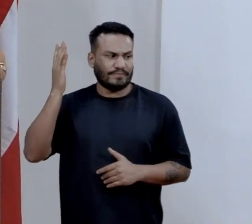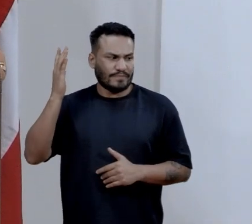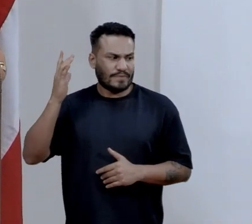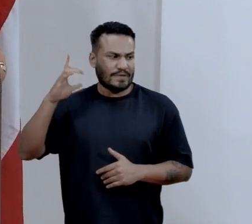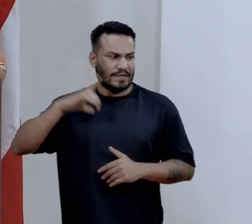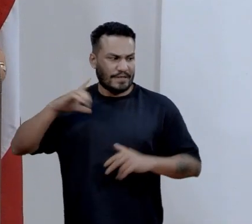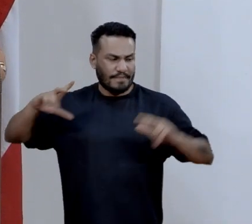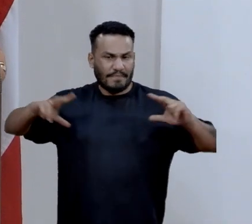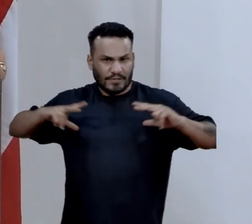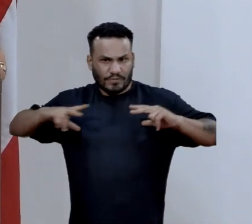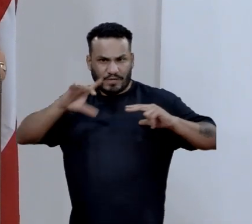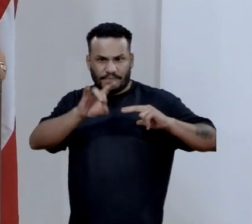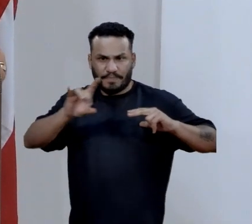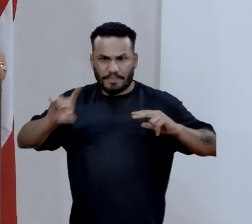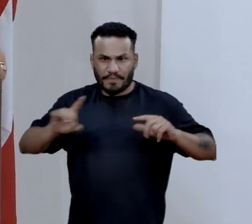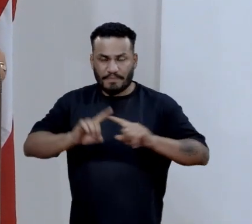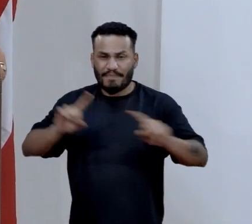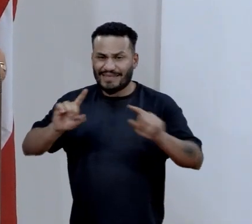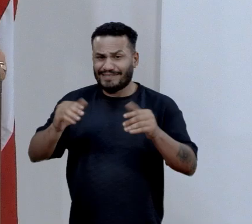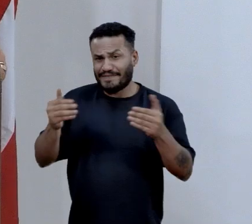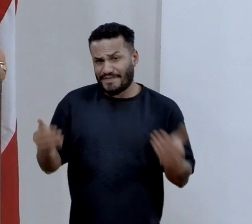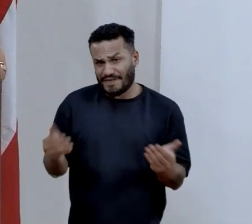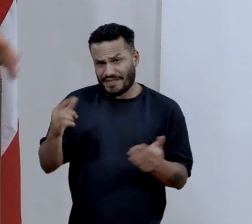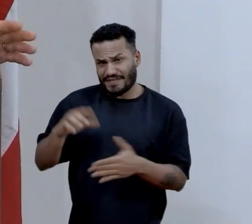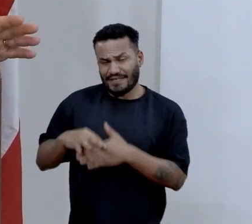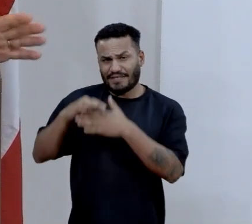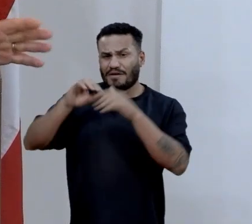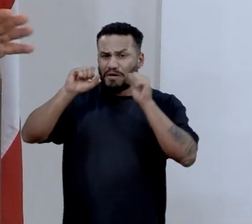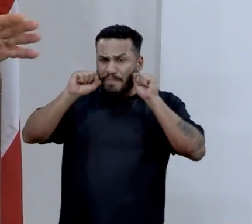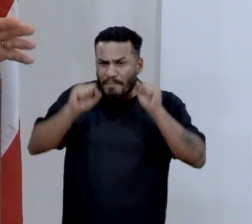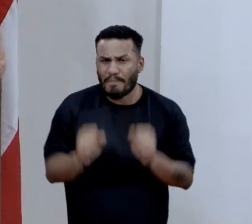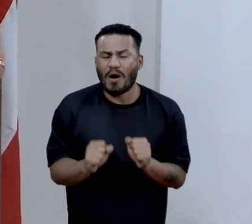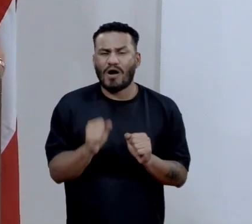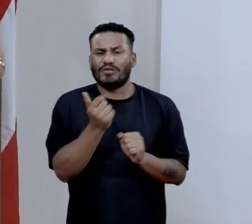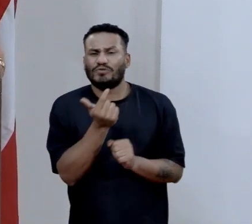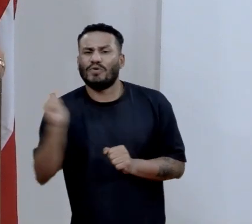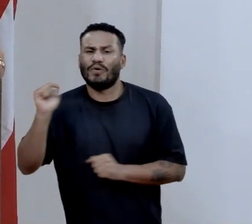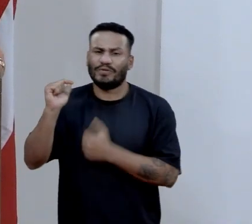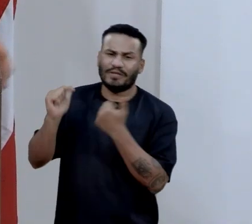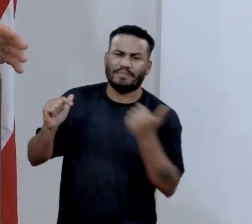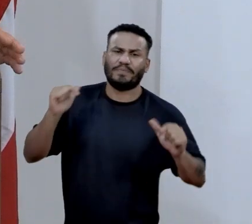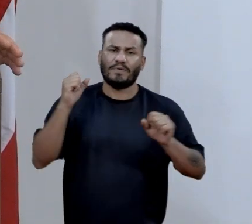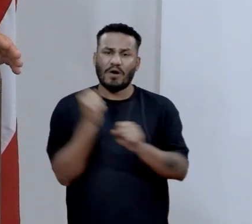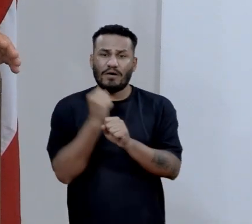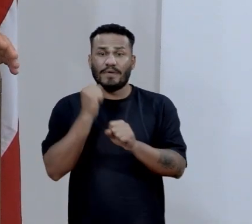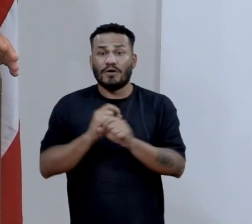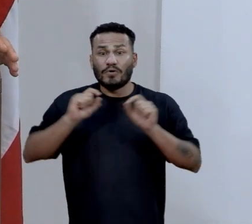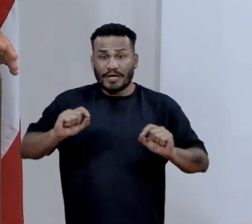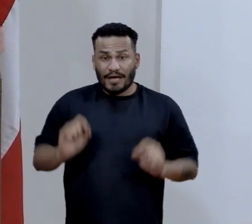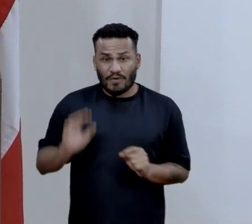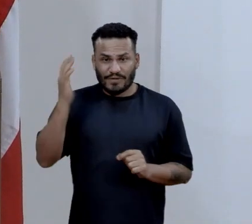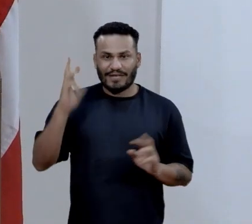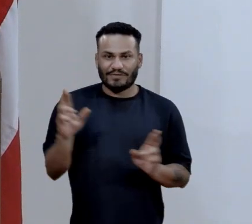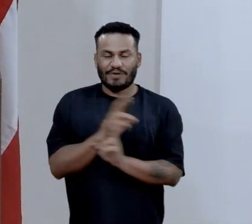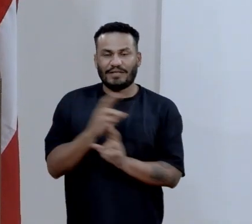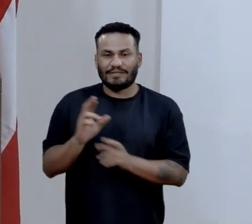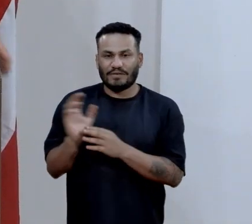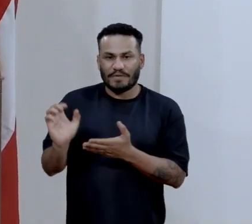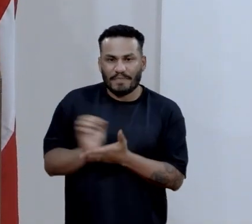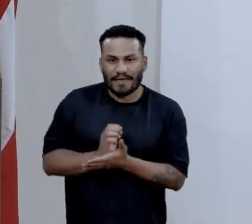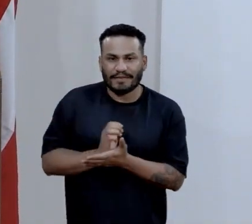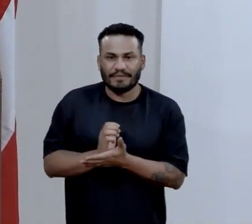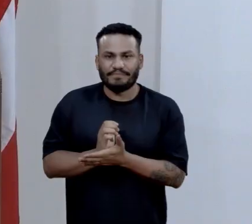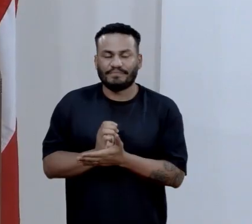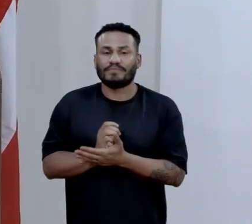suas peculiaridades, mas, enfim, né, líder do governo, pode ter uma e outra obra nessa situação, mas o que acontece com relação às emendas, vereador